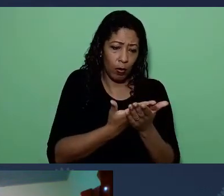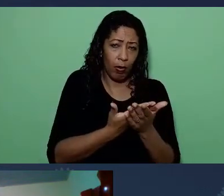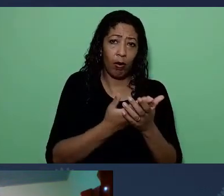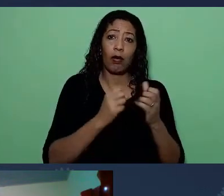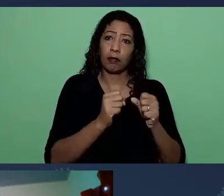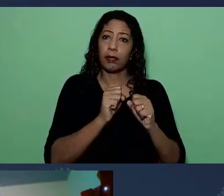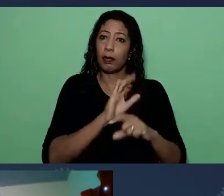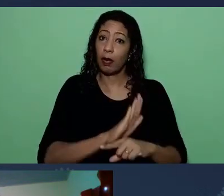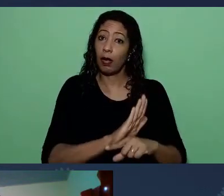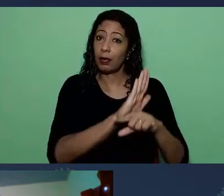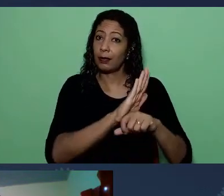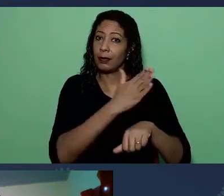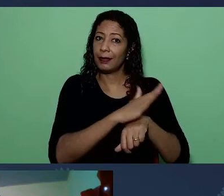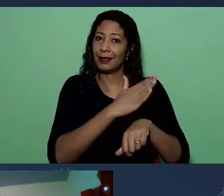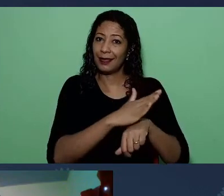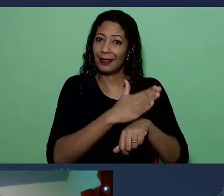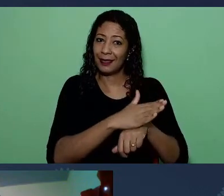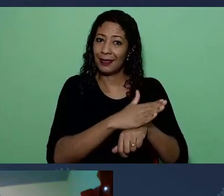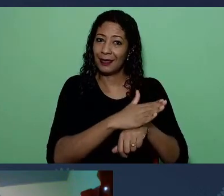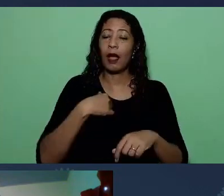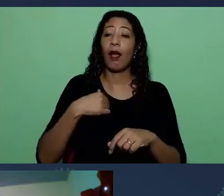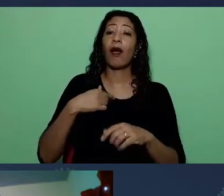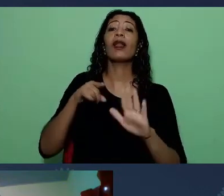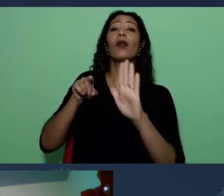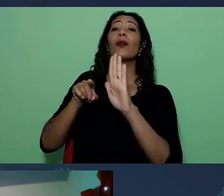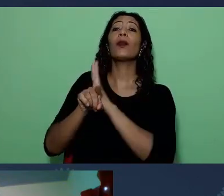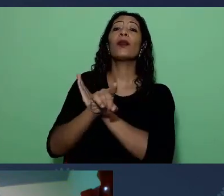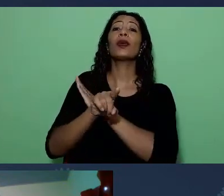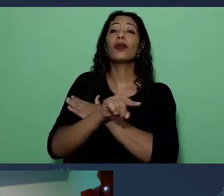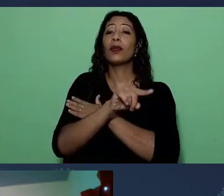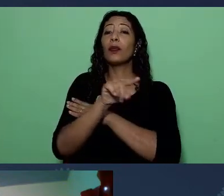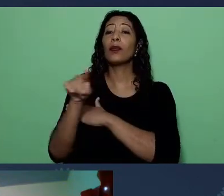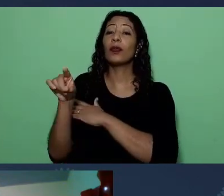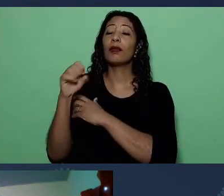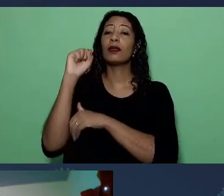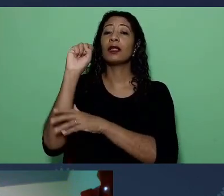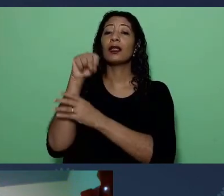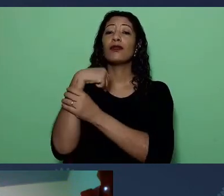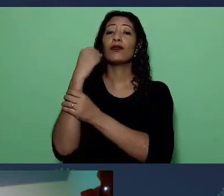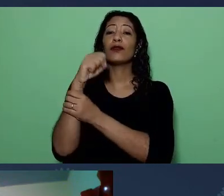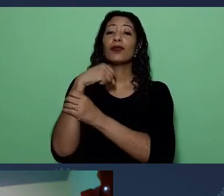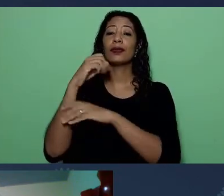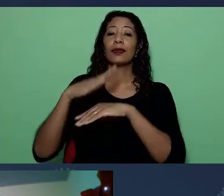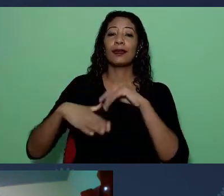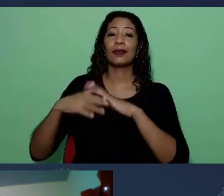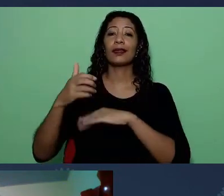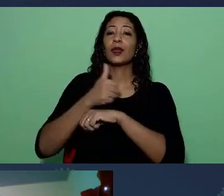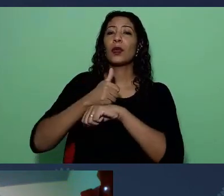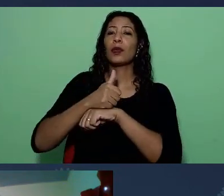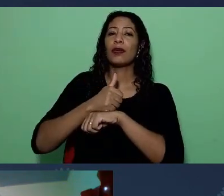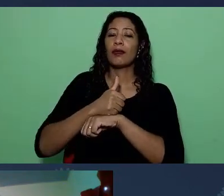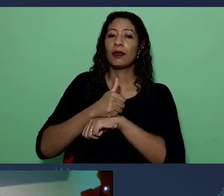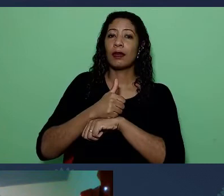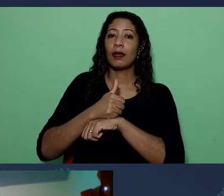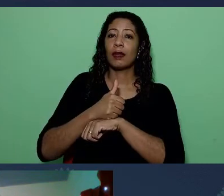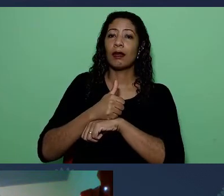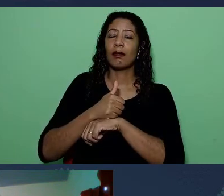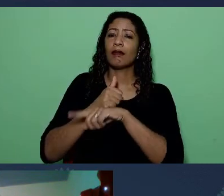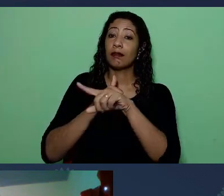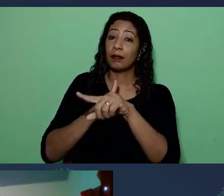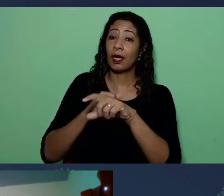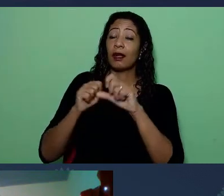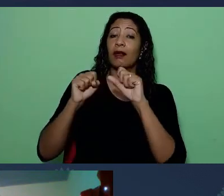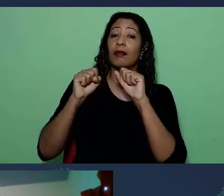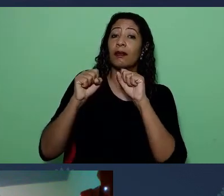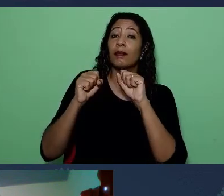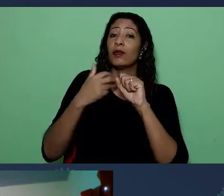isso. Eu devolvo a pergunta para vocês, colegas fisioterapeutas. Essa criança pode também,